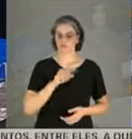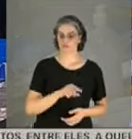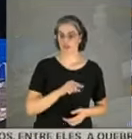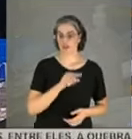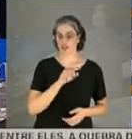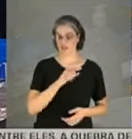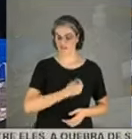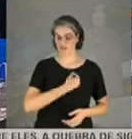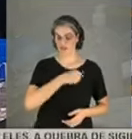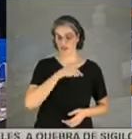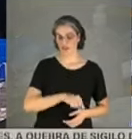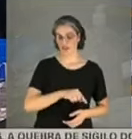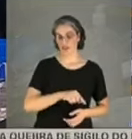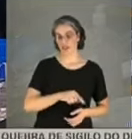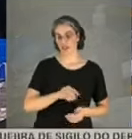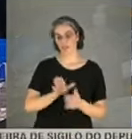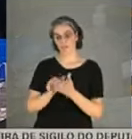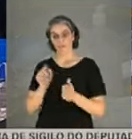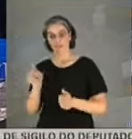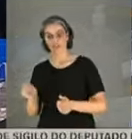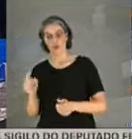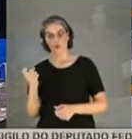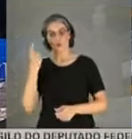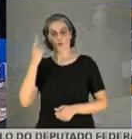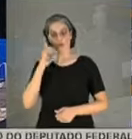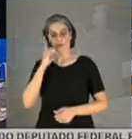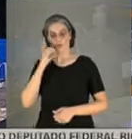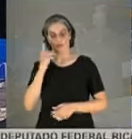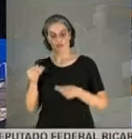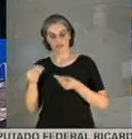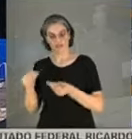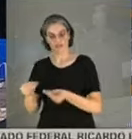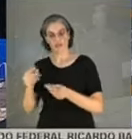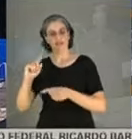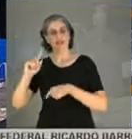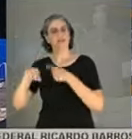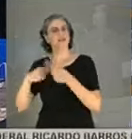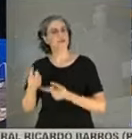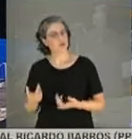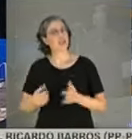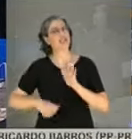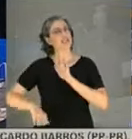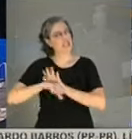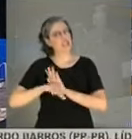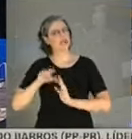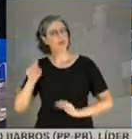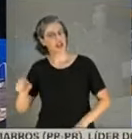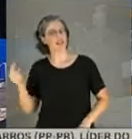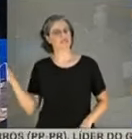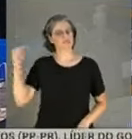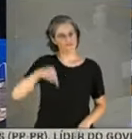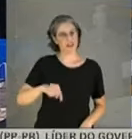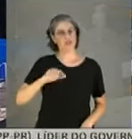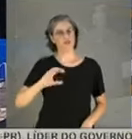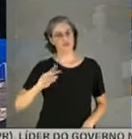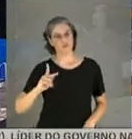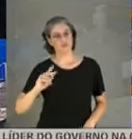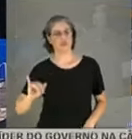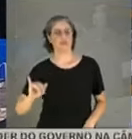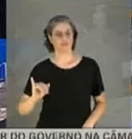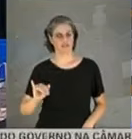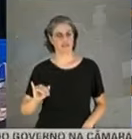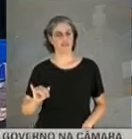único parlamentar aqui do Congresso Nacional, o deputado Ricardo Barros, e depois... criminosamente, o senhor Ricardo Barros veio a essa comissão parlamentar de inquérito,